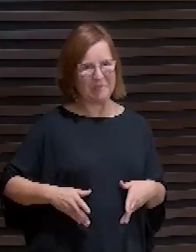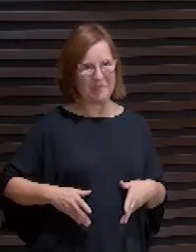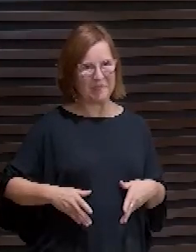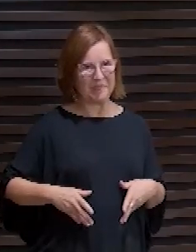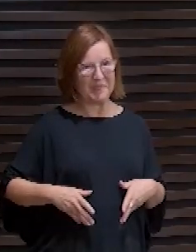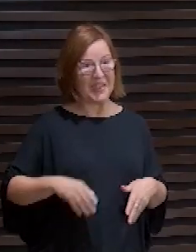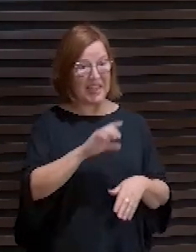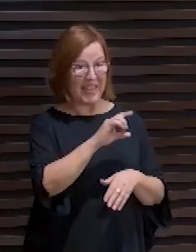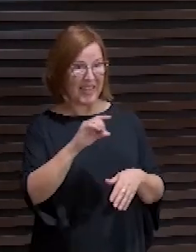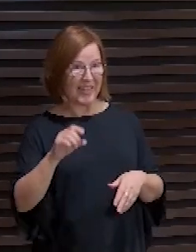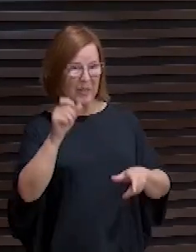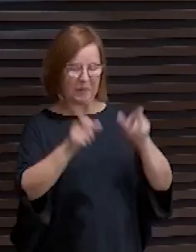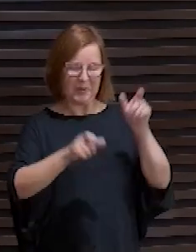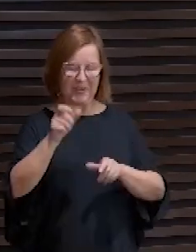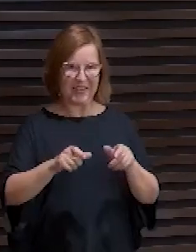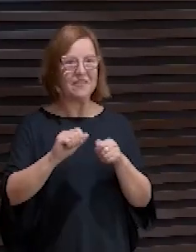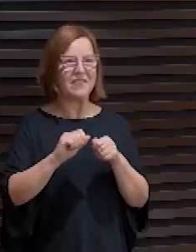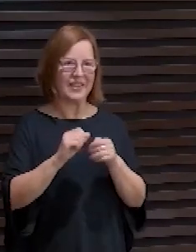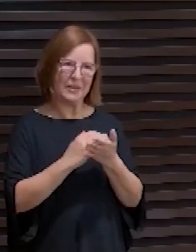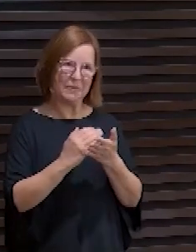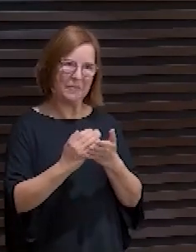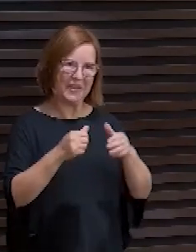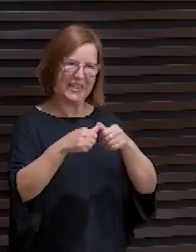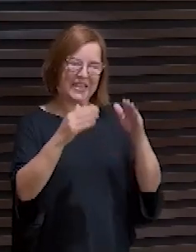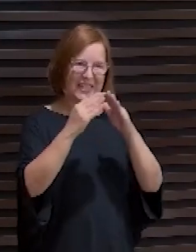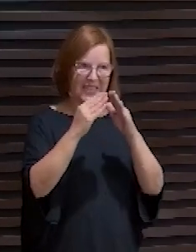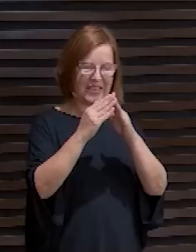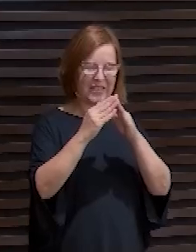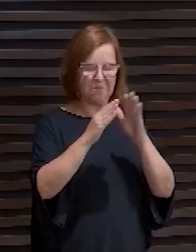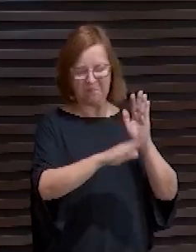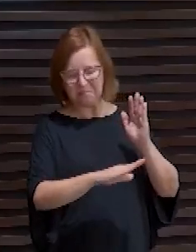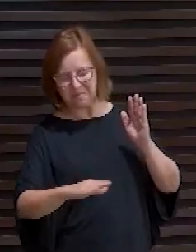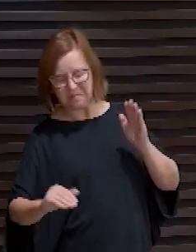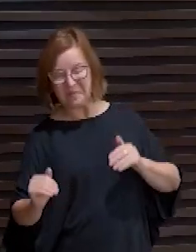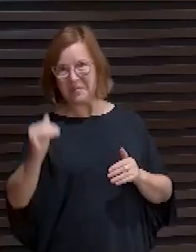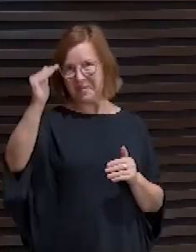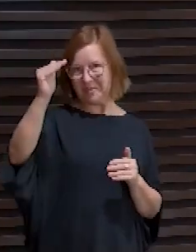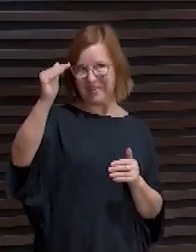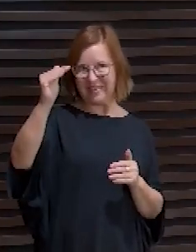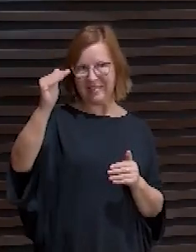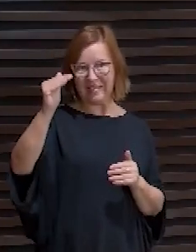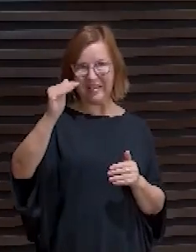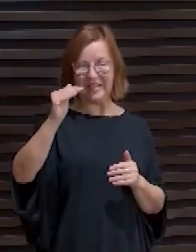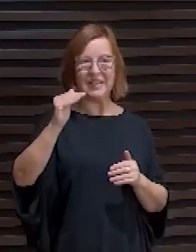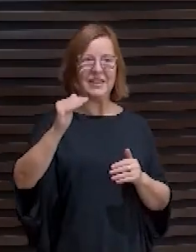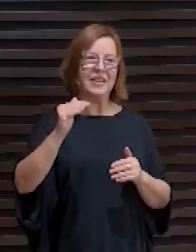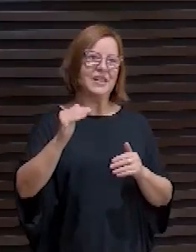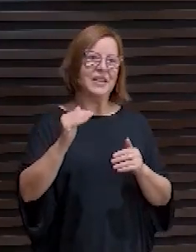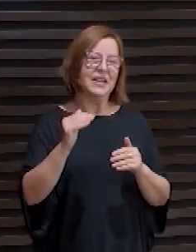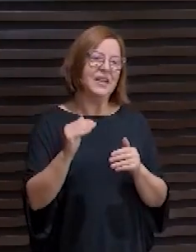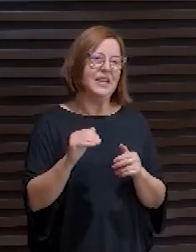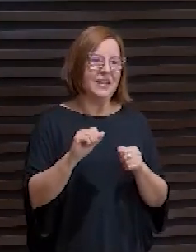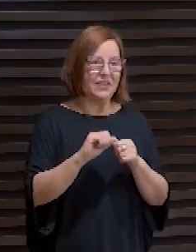igreja. Cada um dos pequenininhos, dos adultos, que compõem o corpo de Cristo, a igreja,